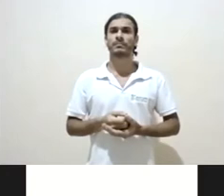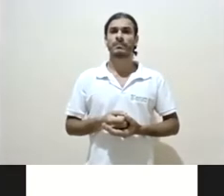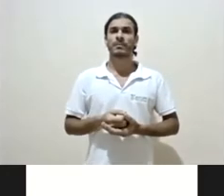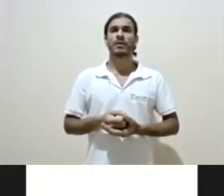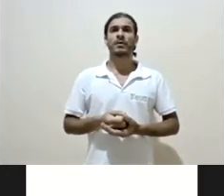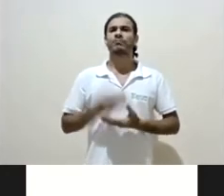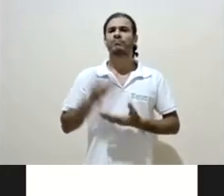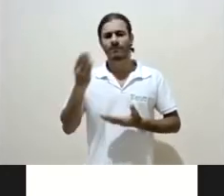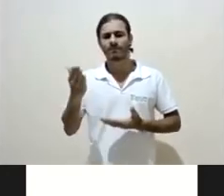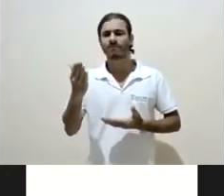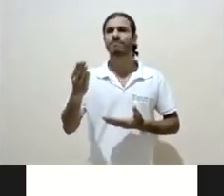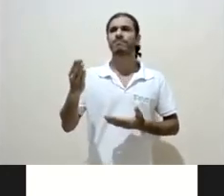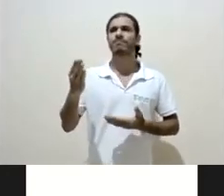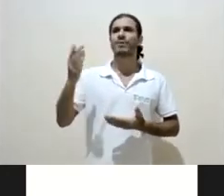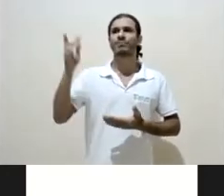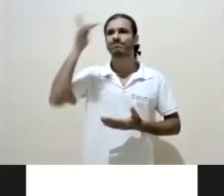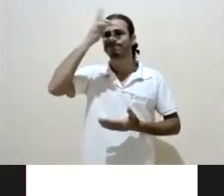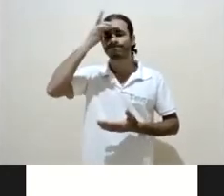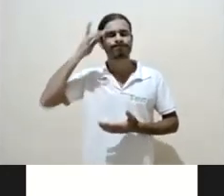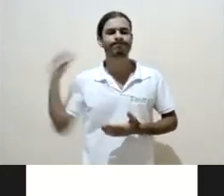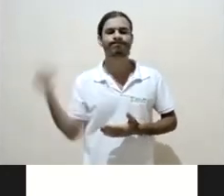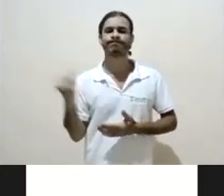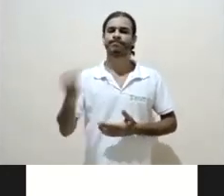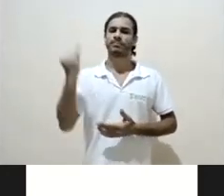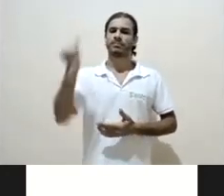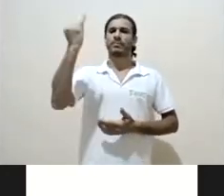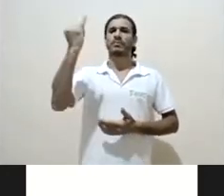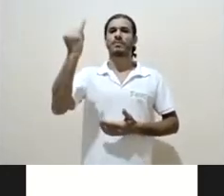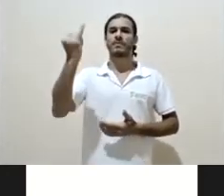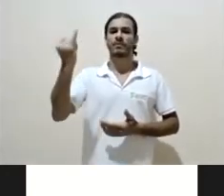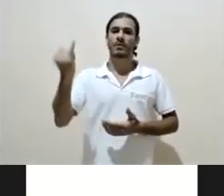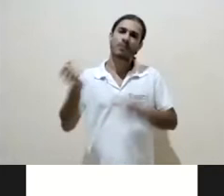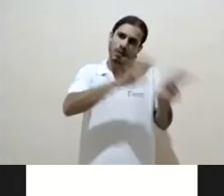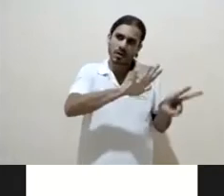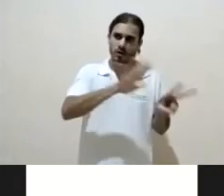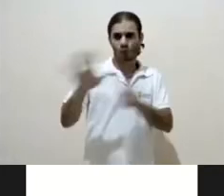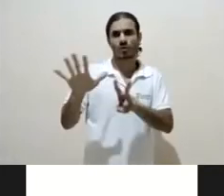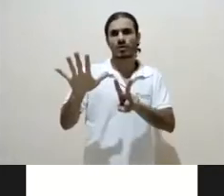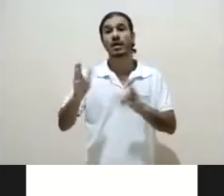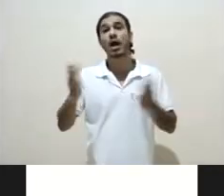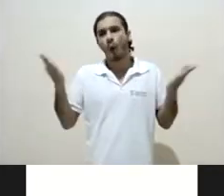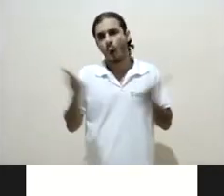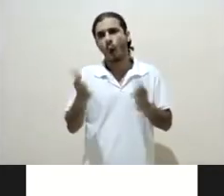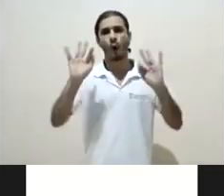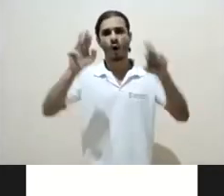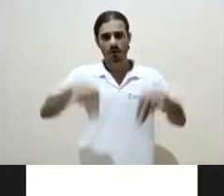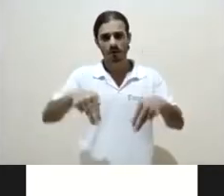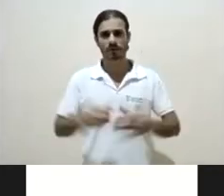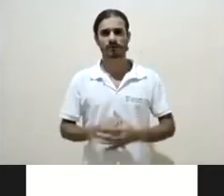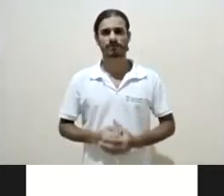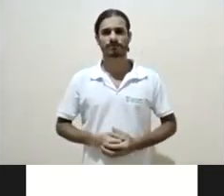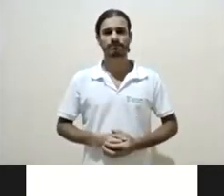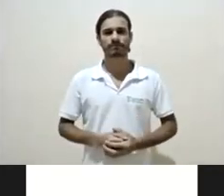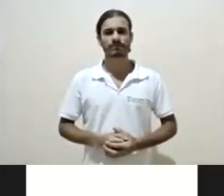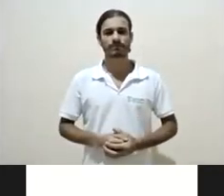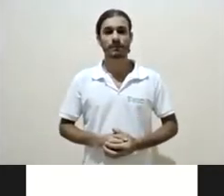significativos, né, para o trabalho que nós estamos encerrando hoje. Quero também aí a vice, a Márcia Cristina, a Márcia